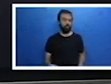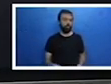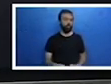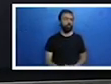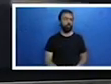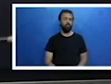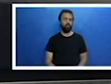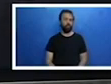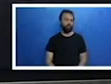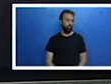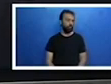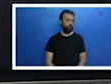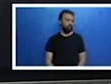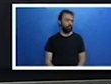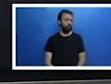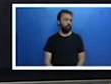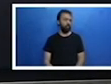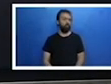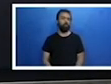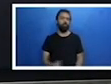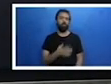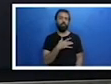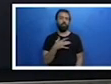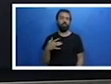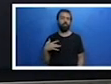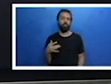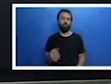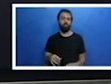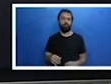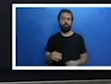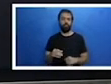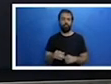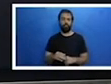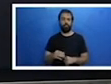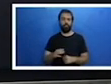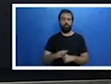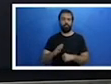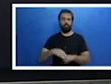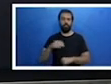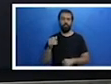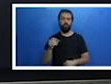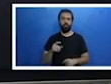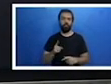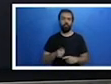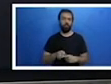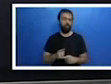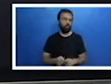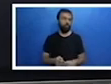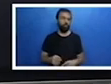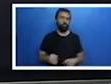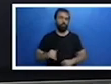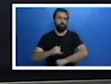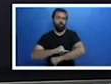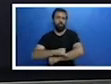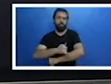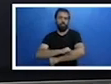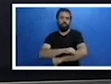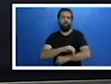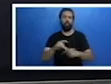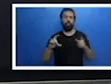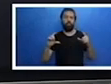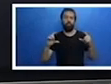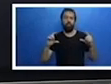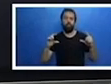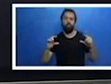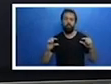outras capacidades físicas. Então, quais os benefícios que a ginástica traz? Então, um dos benefícios é reduz o peso e a gordura. Então, a